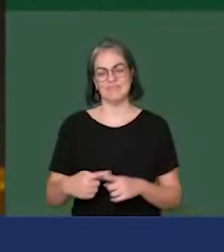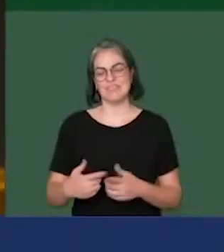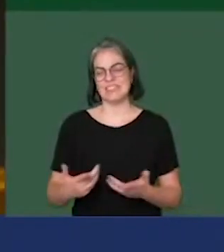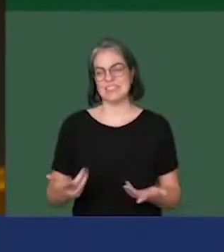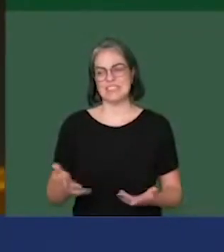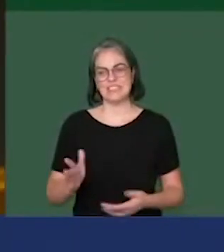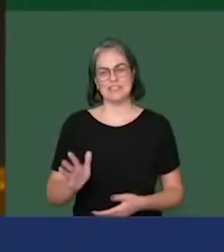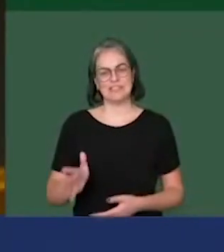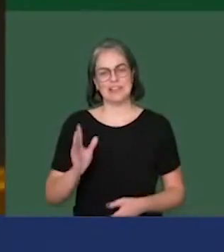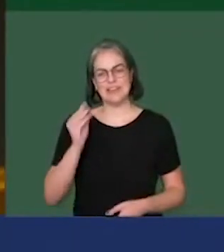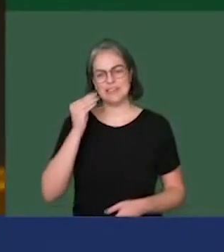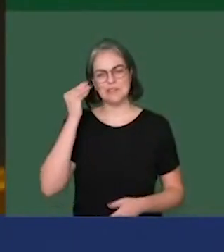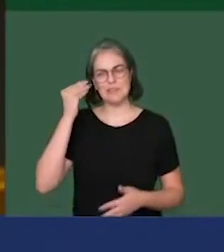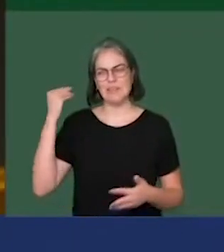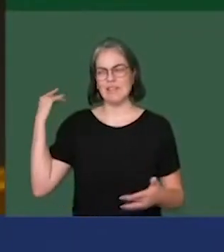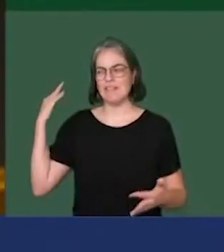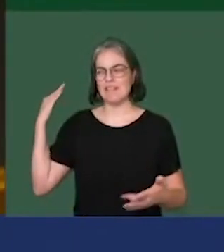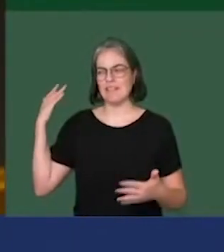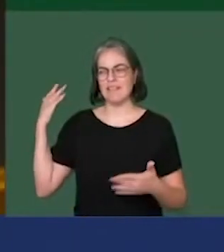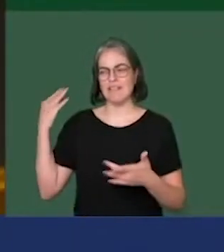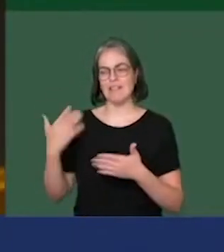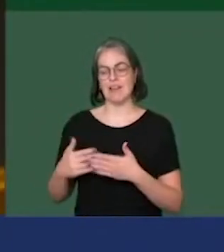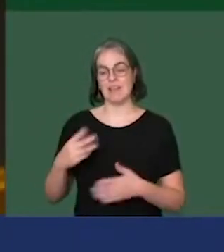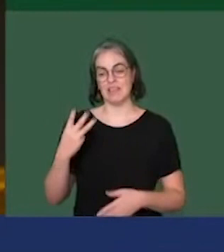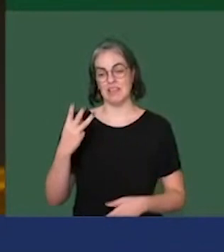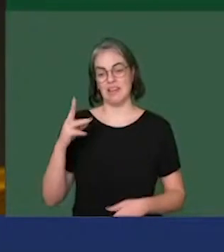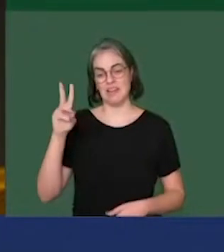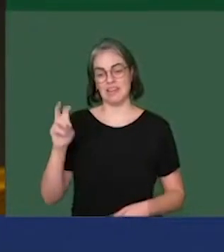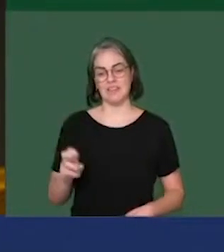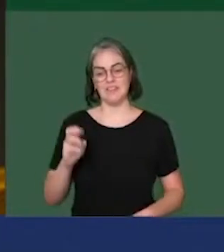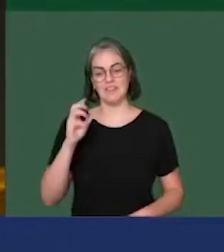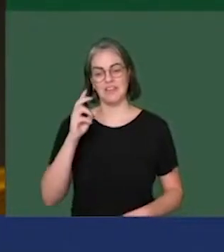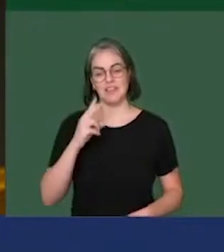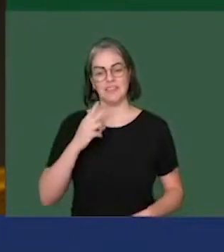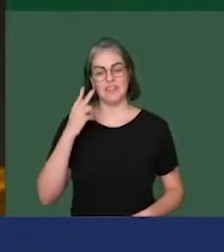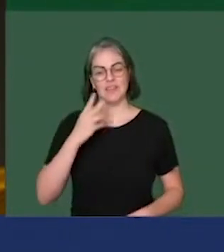como vereador por 3 mandatos em Passo Fundo, a minha terra,